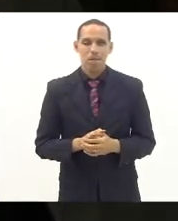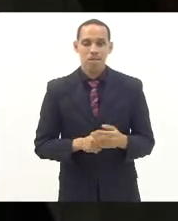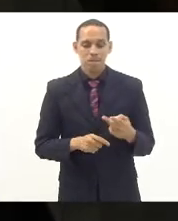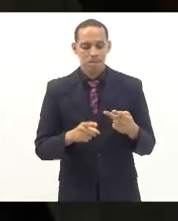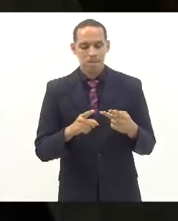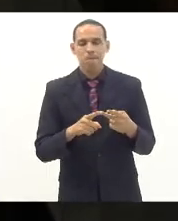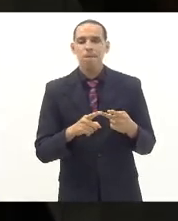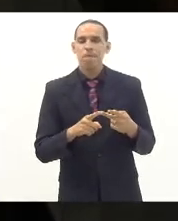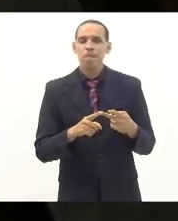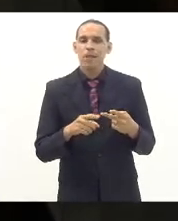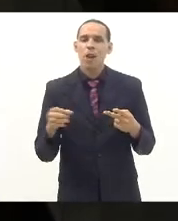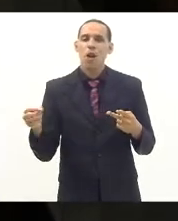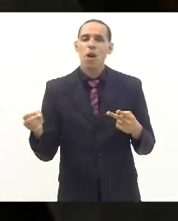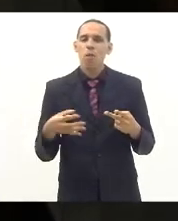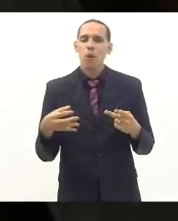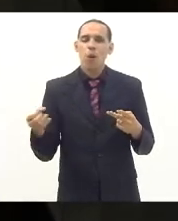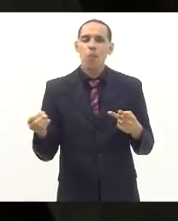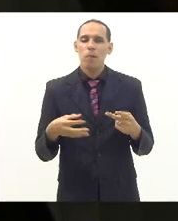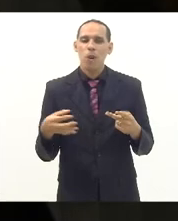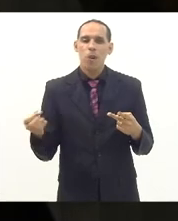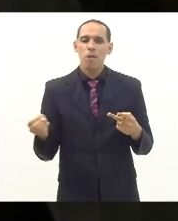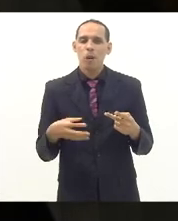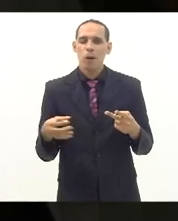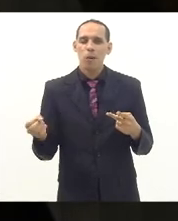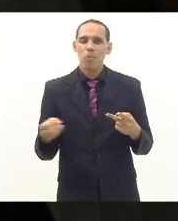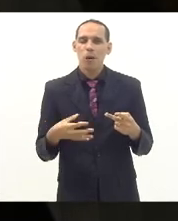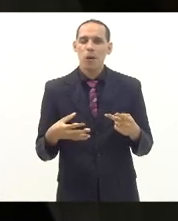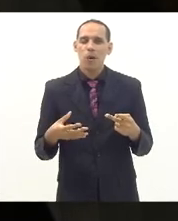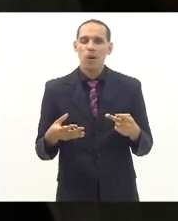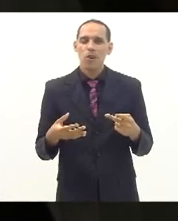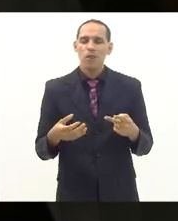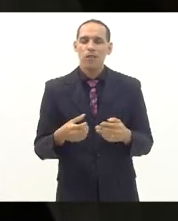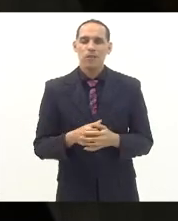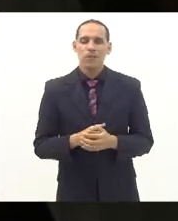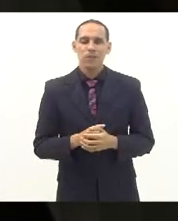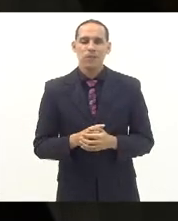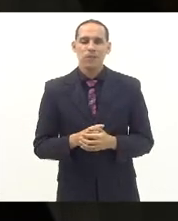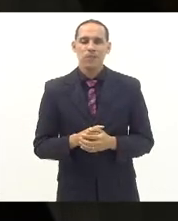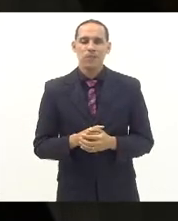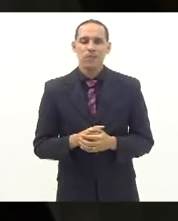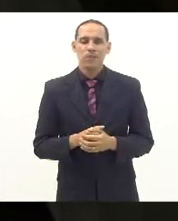eixo da modernização da modernização é